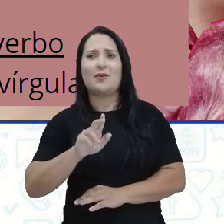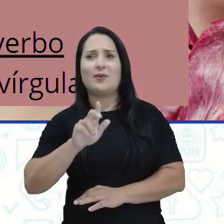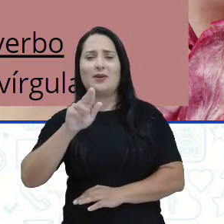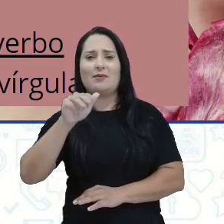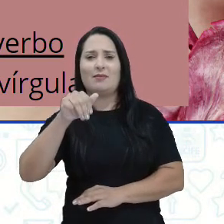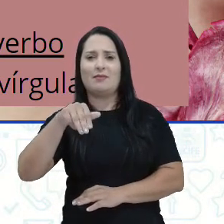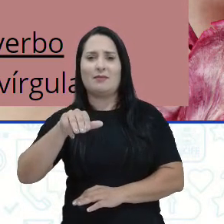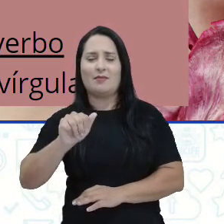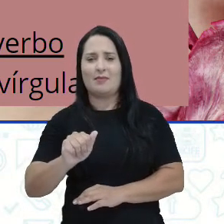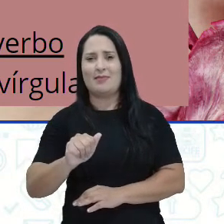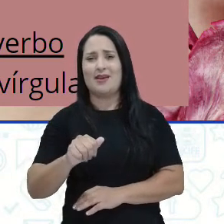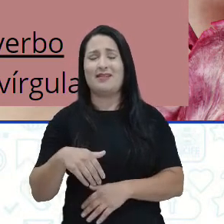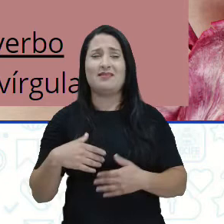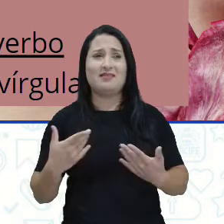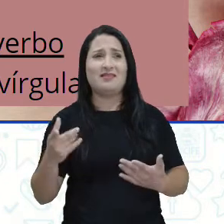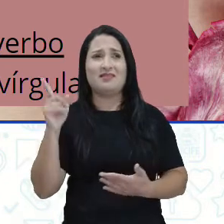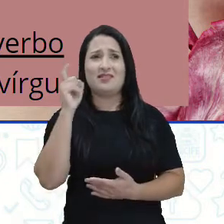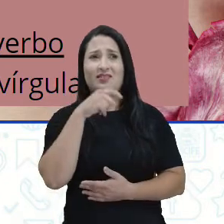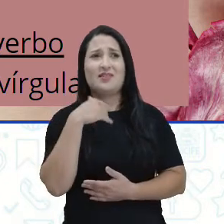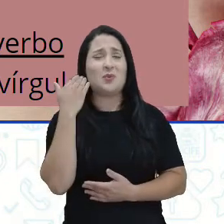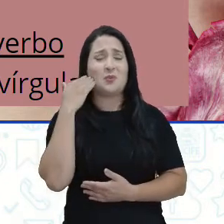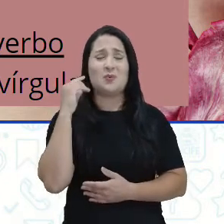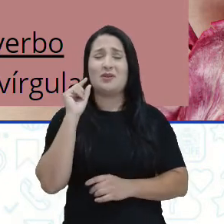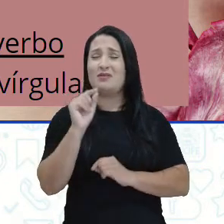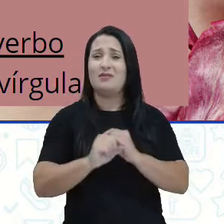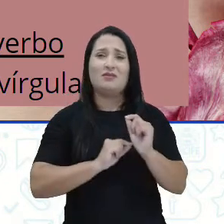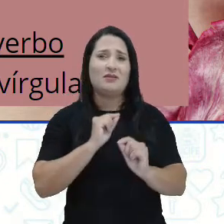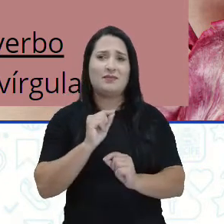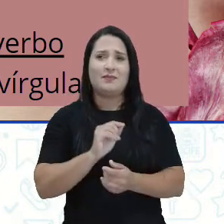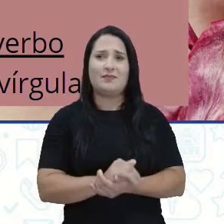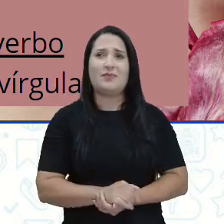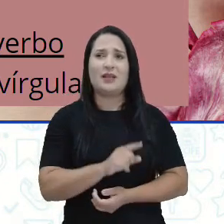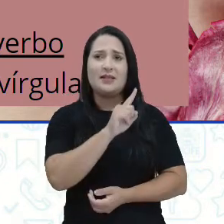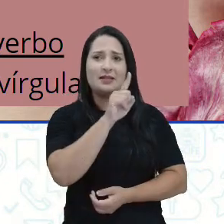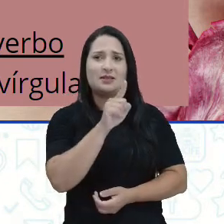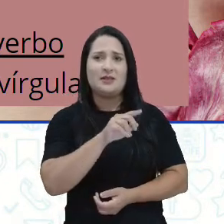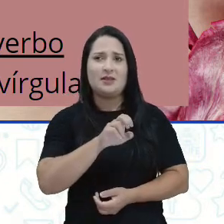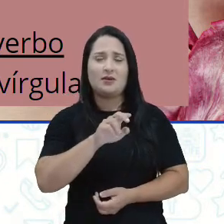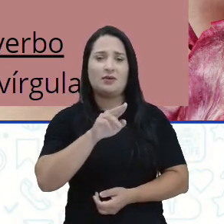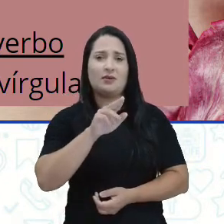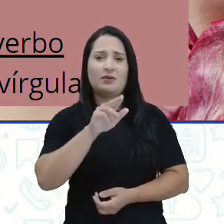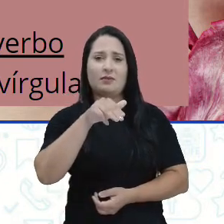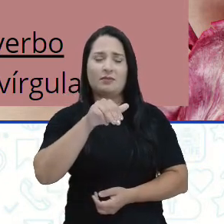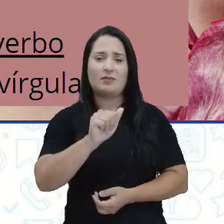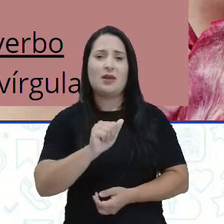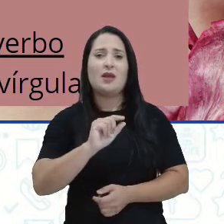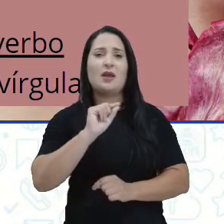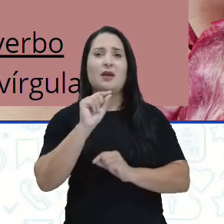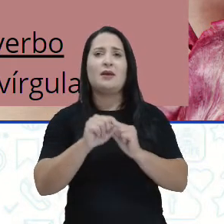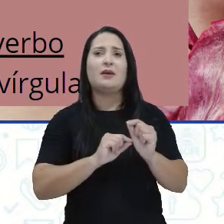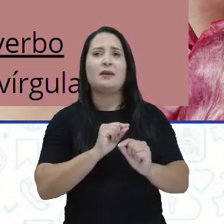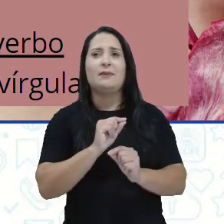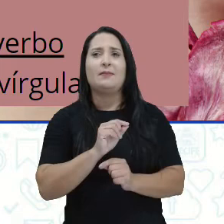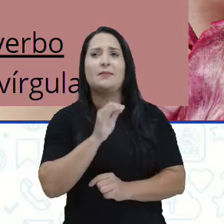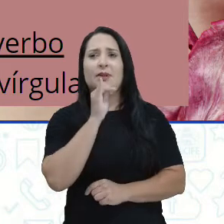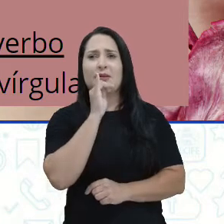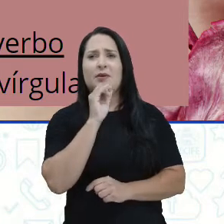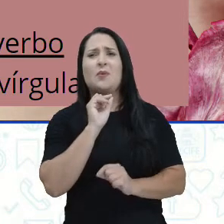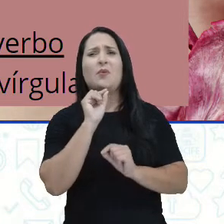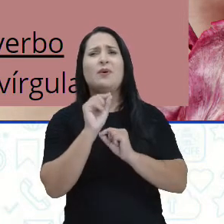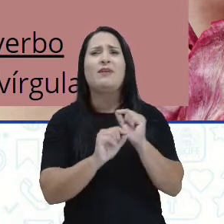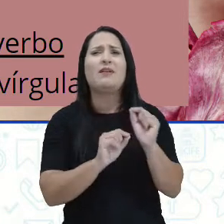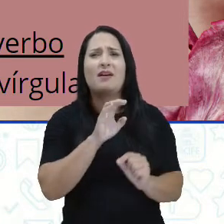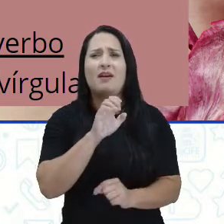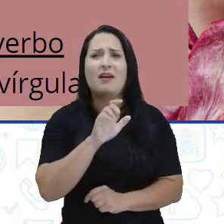um negócio que eu não faço ideia do que seja. Zeugma é uma figura de linguagem, então é um tipo de elipse. Aí você tá, o que é elipse?